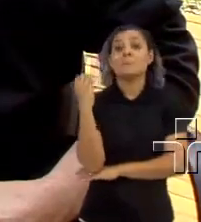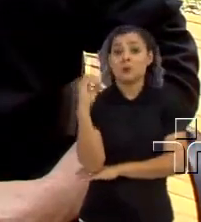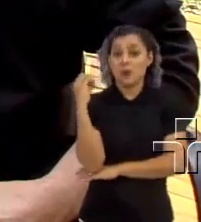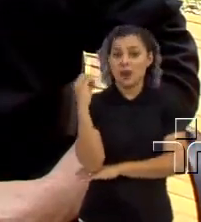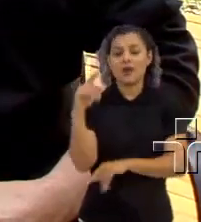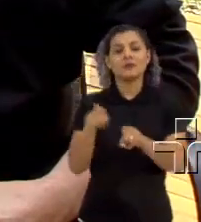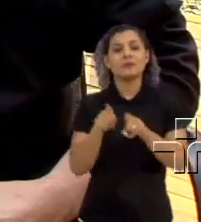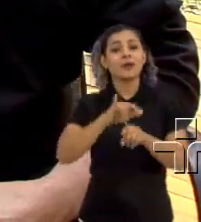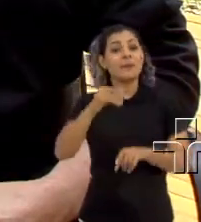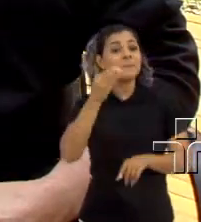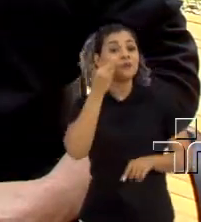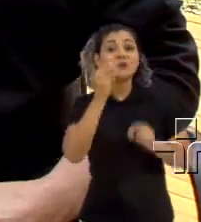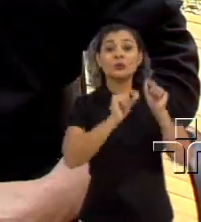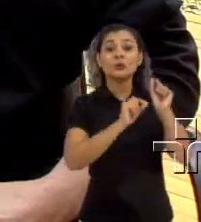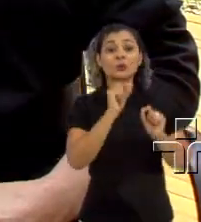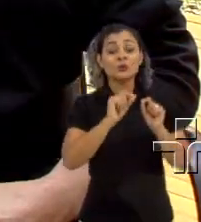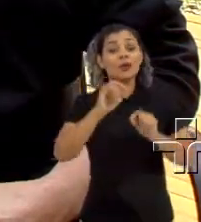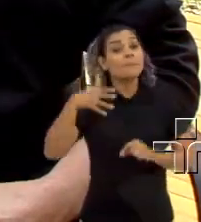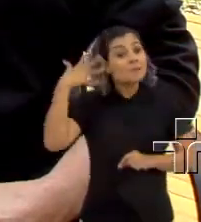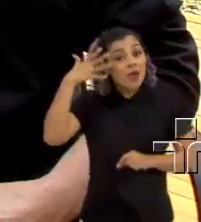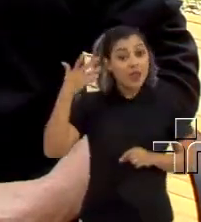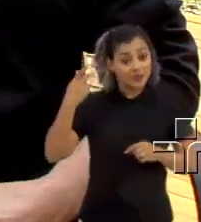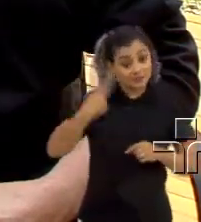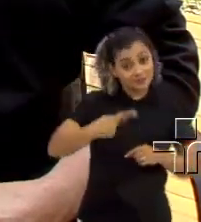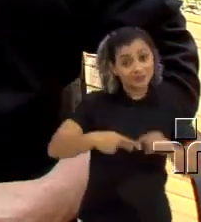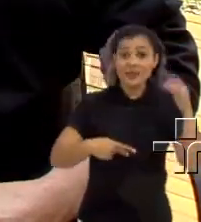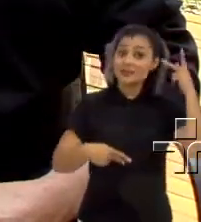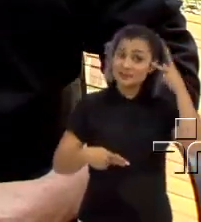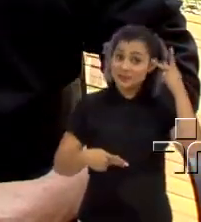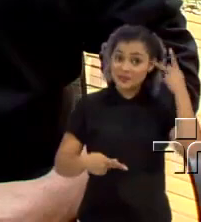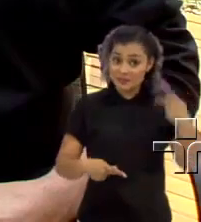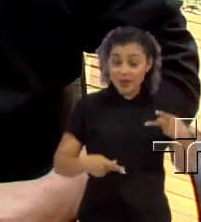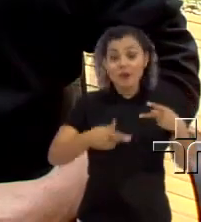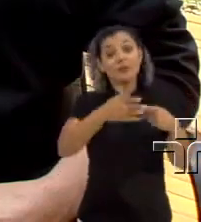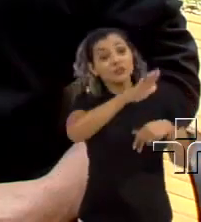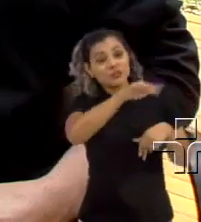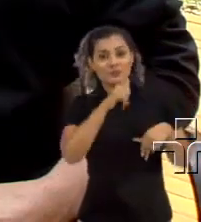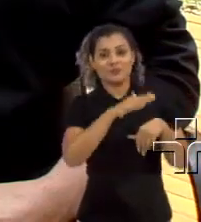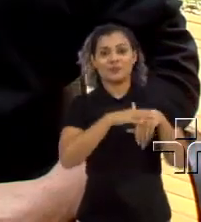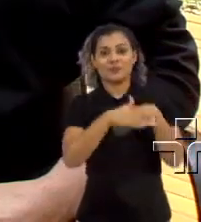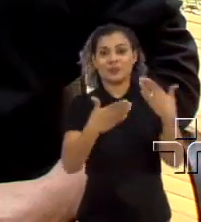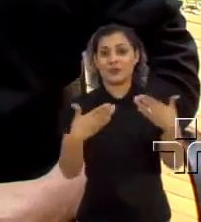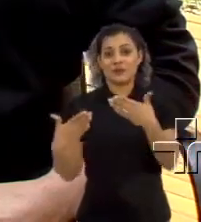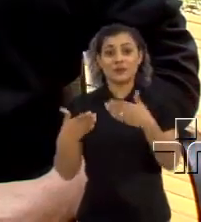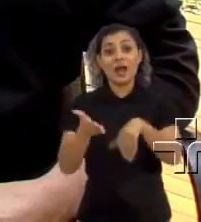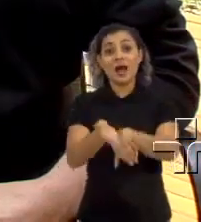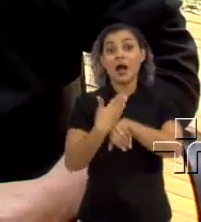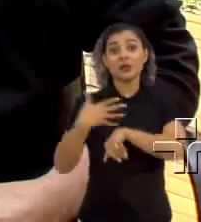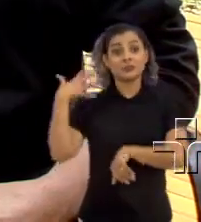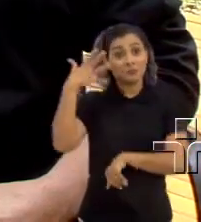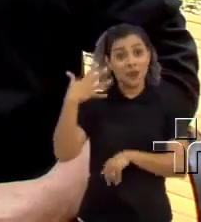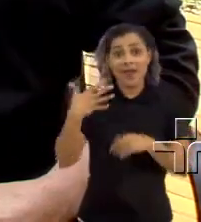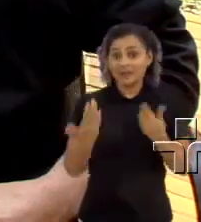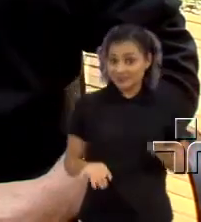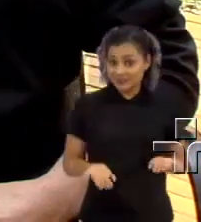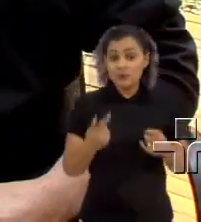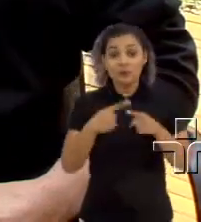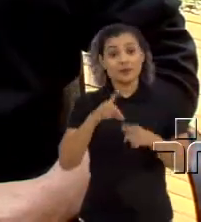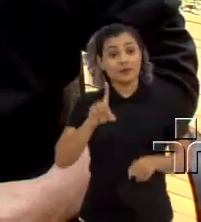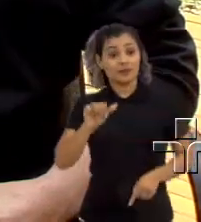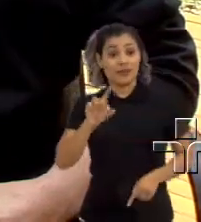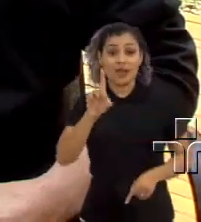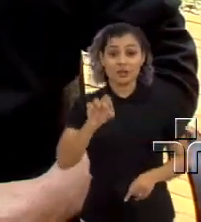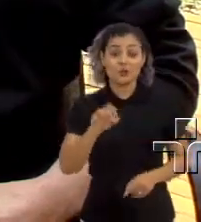aproveitou uma palestra que o Dado veio fazer aqui em São Paulo para conversar com ele antes de começar essa palestra. Porque o Dado,